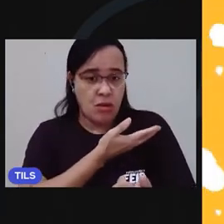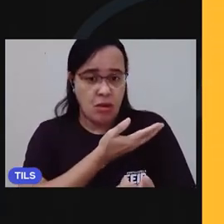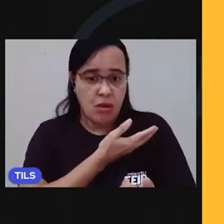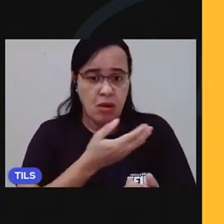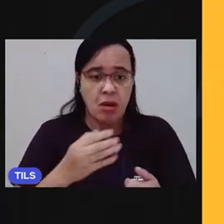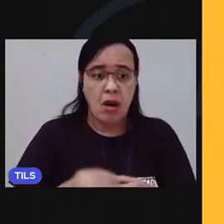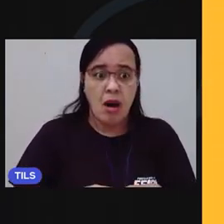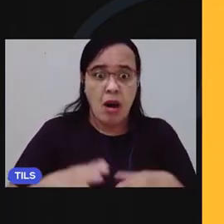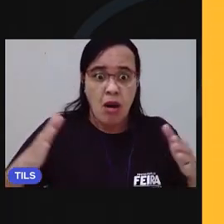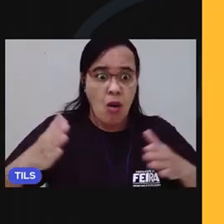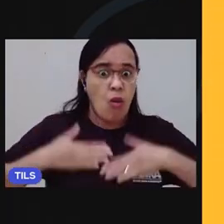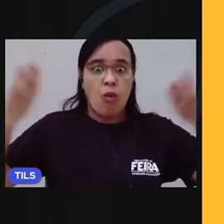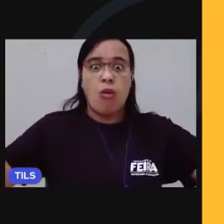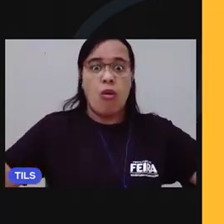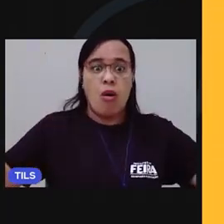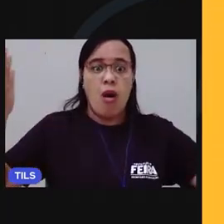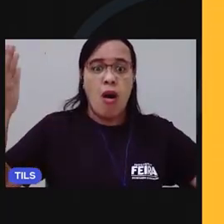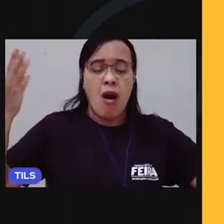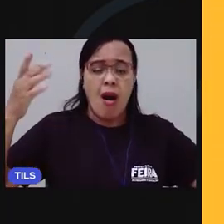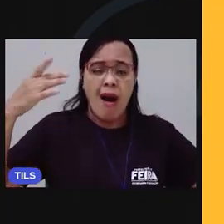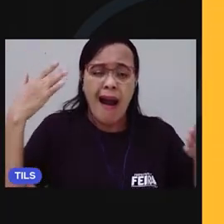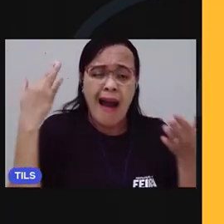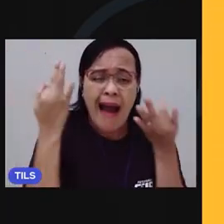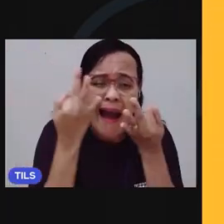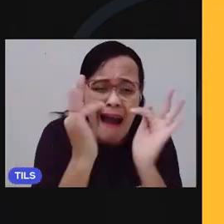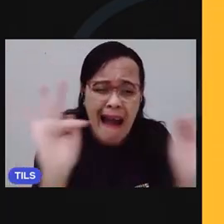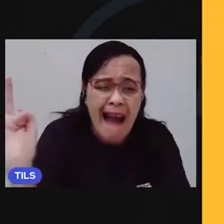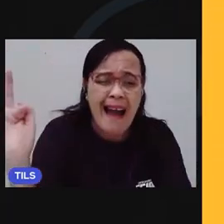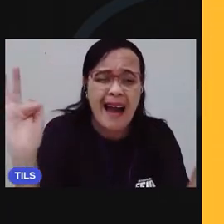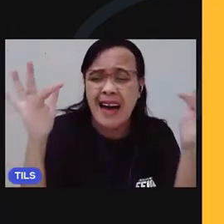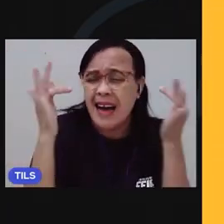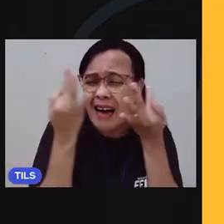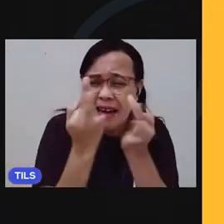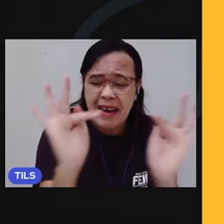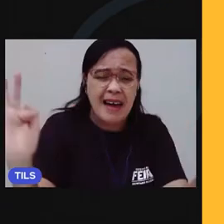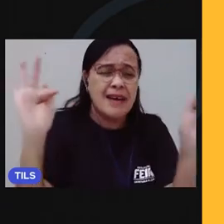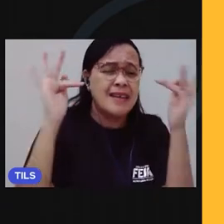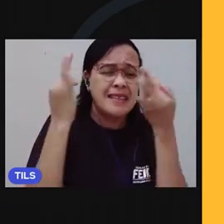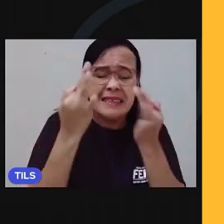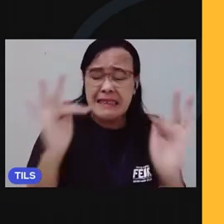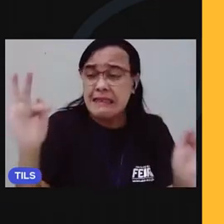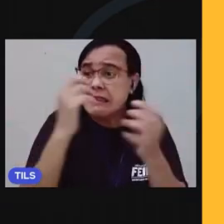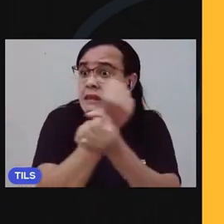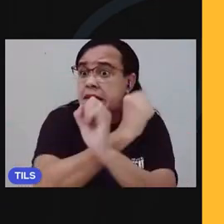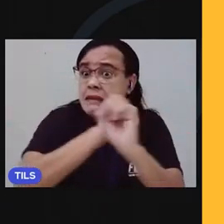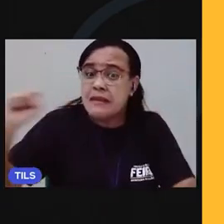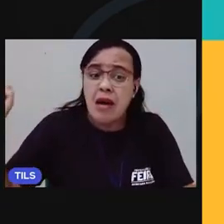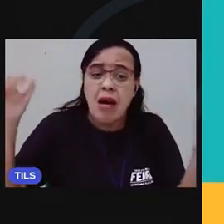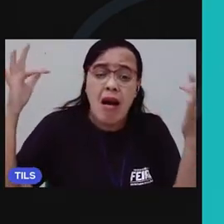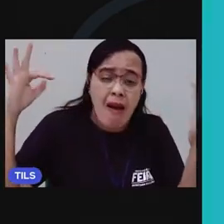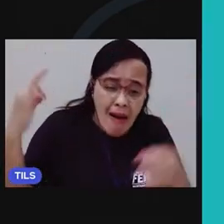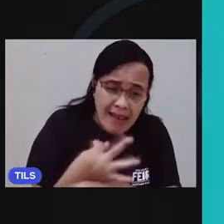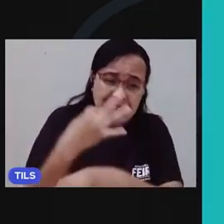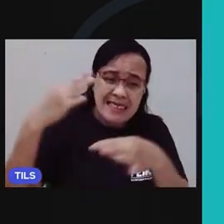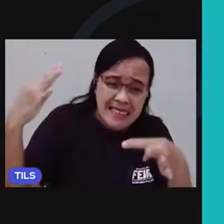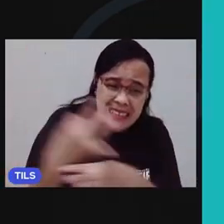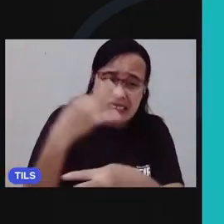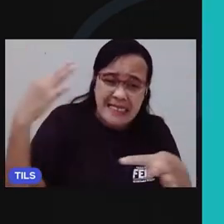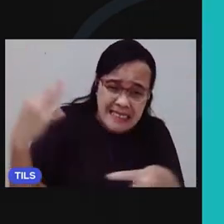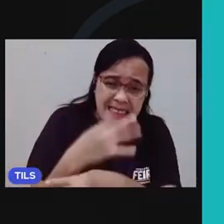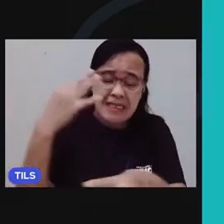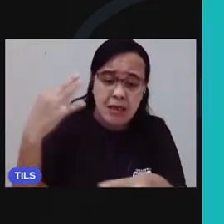de repente, ela sentiu uma dor enorme. Ela foi correndo